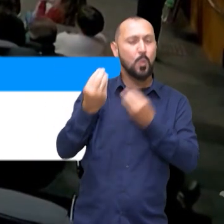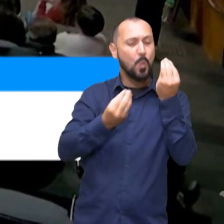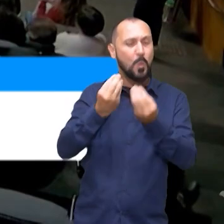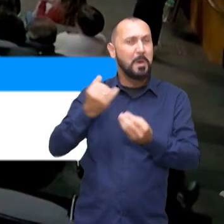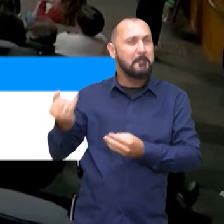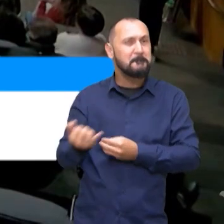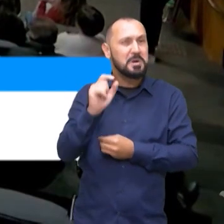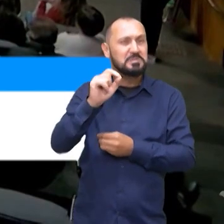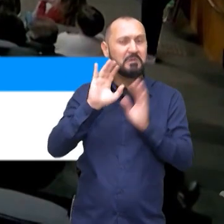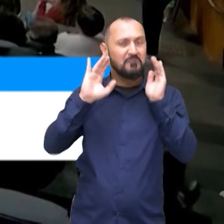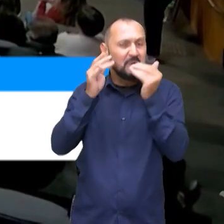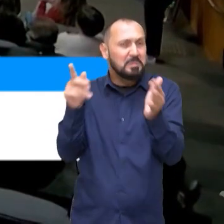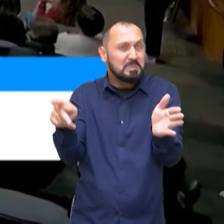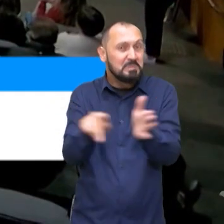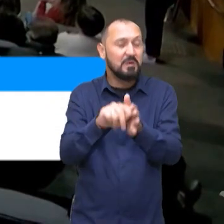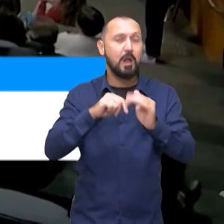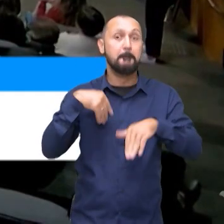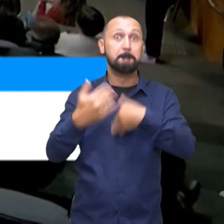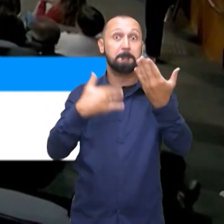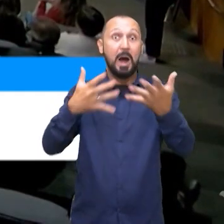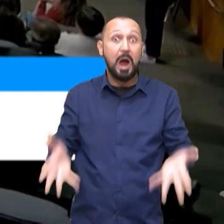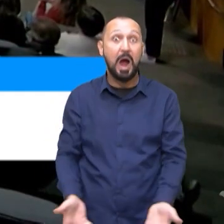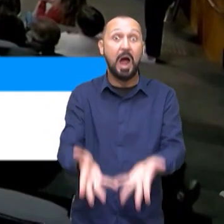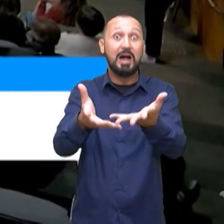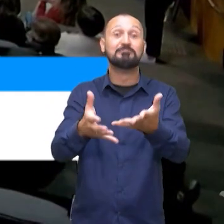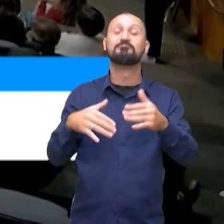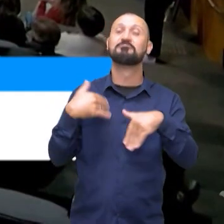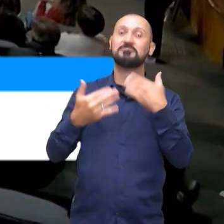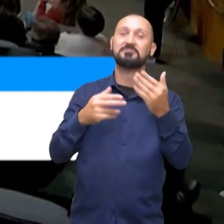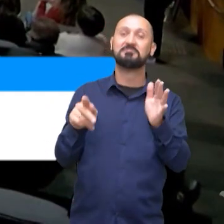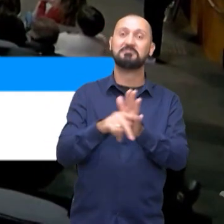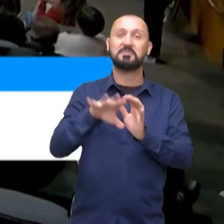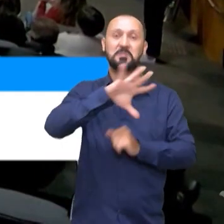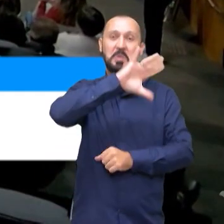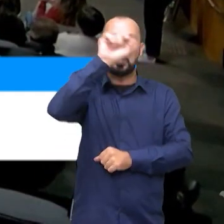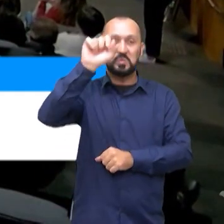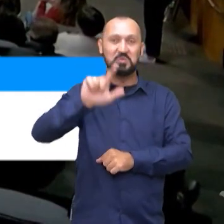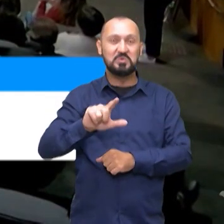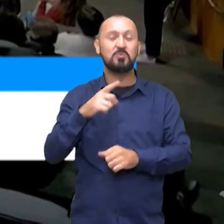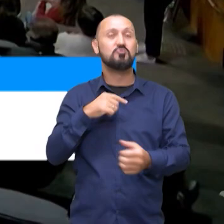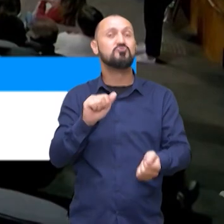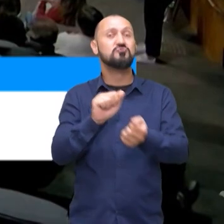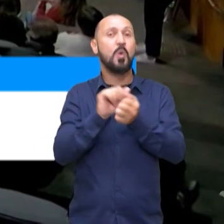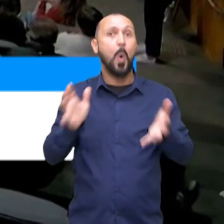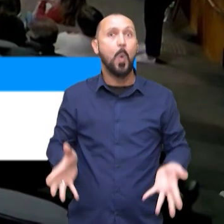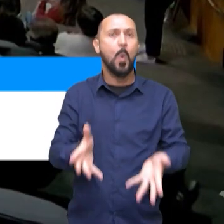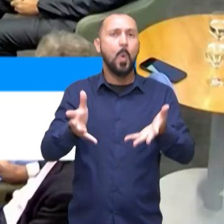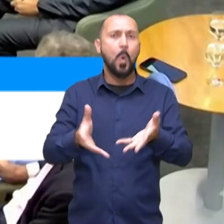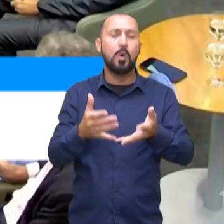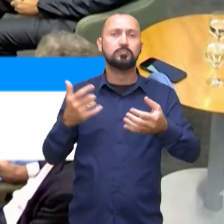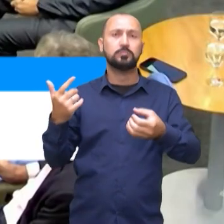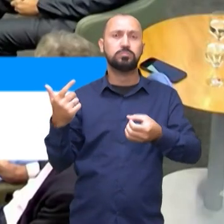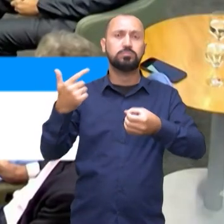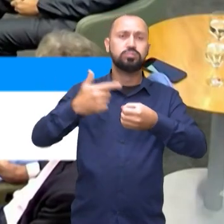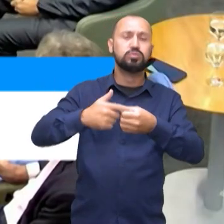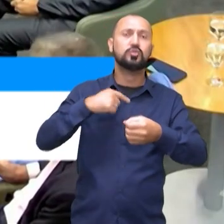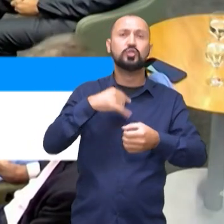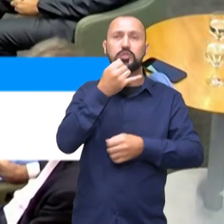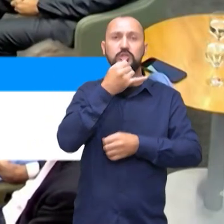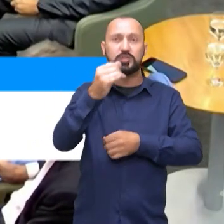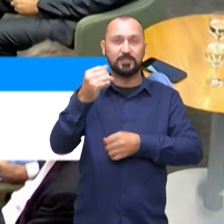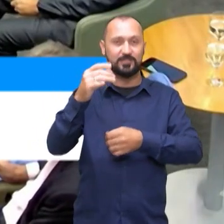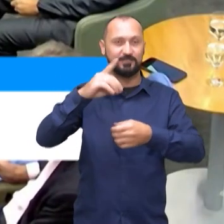do evento e teve sua fala voltada para o progresso e desenvolvimento de Mato Grosso do Sul, com incentivo